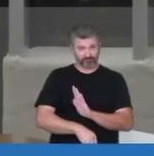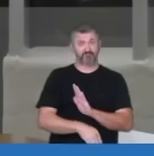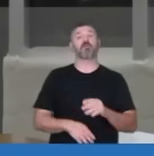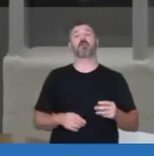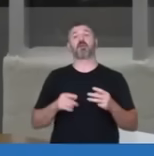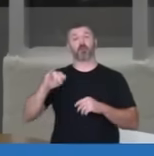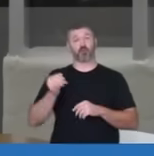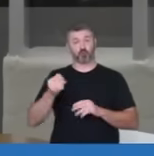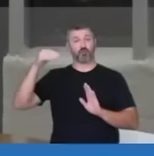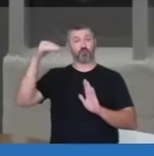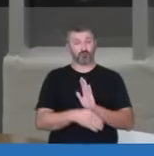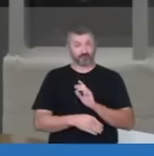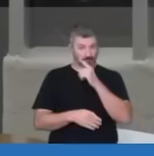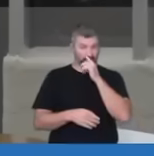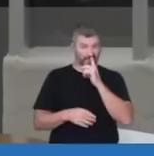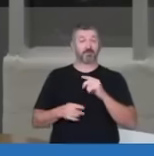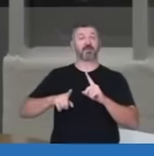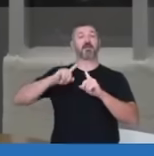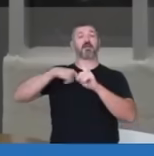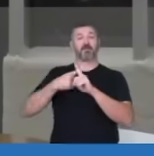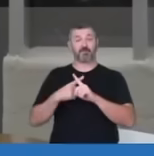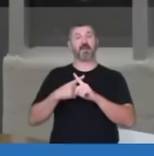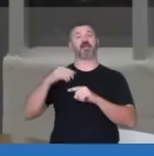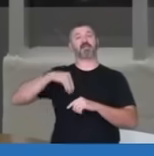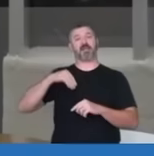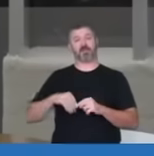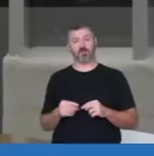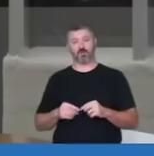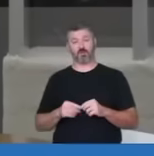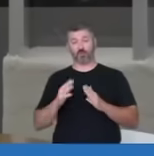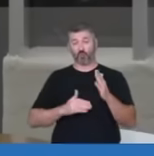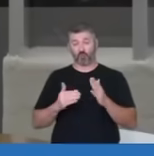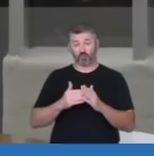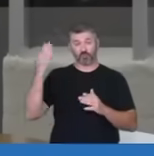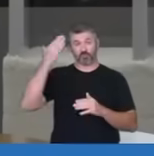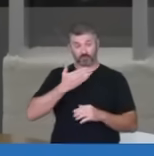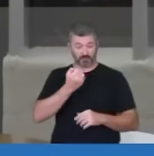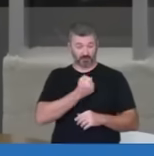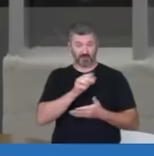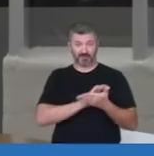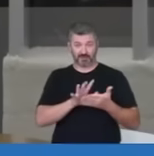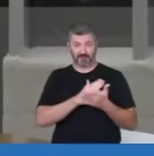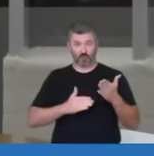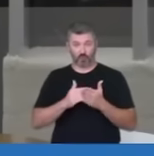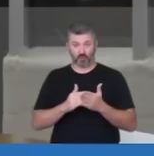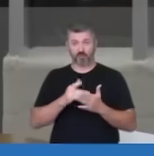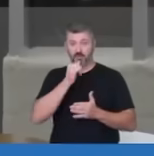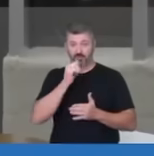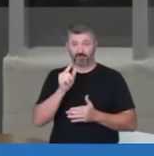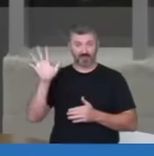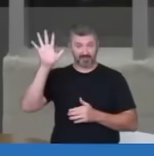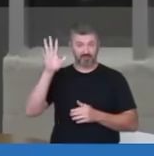de juros, tá? E aumento da renda, tudo constatado com números. Por exemplo, a inflação